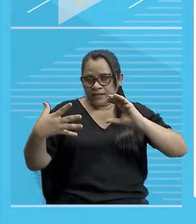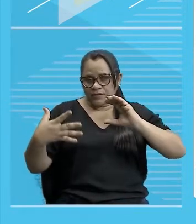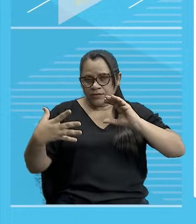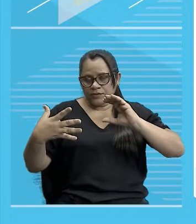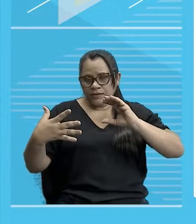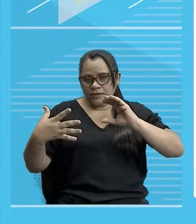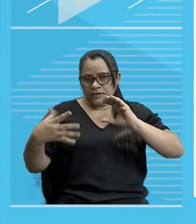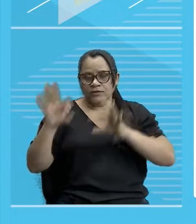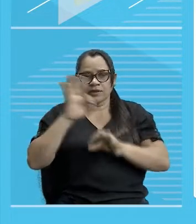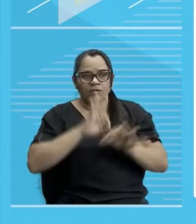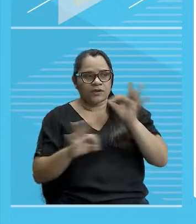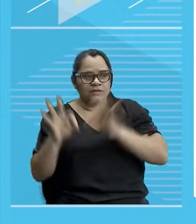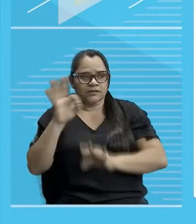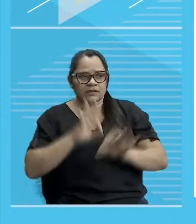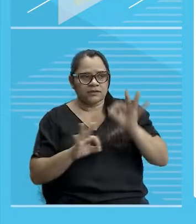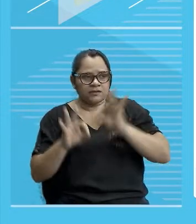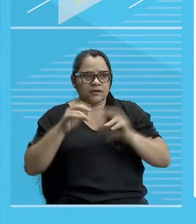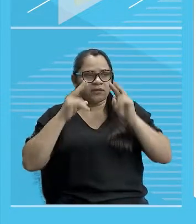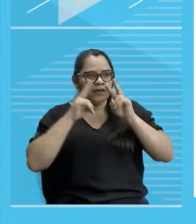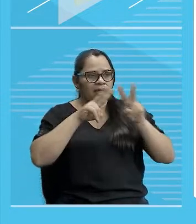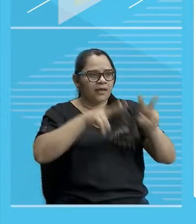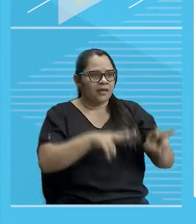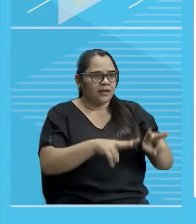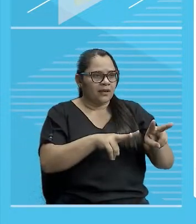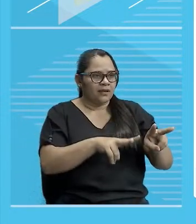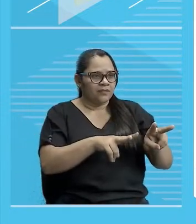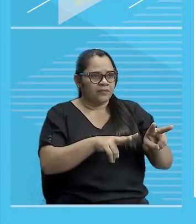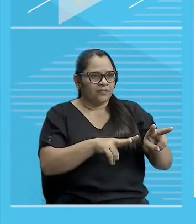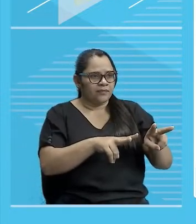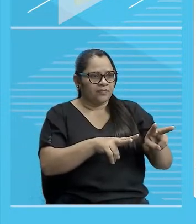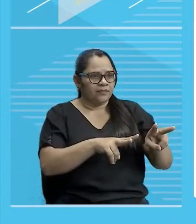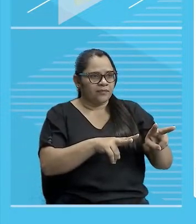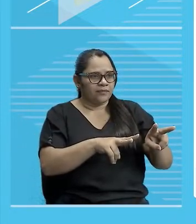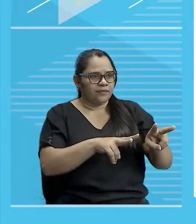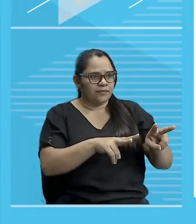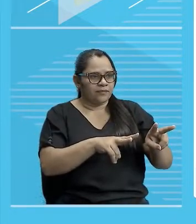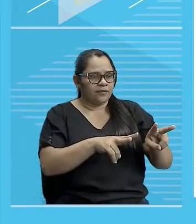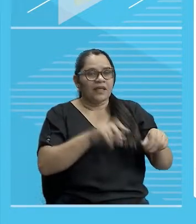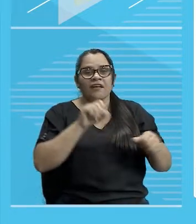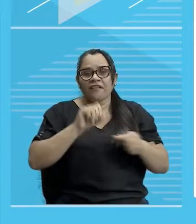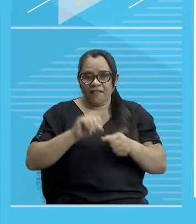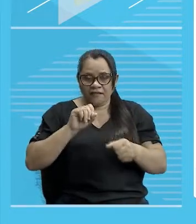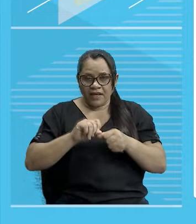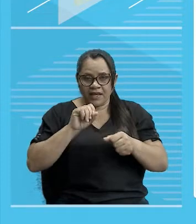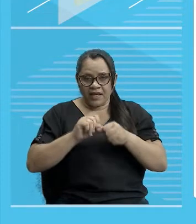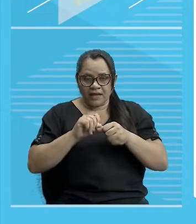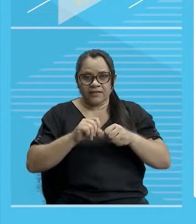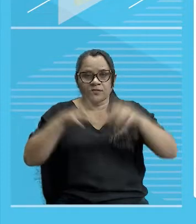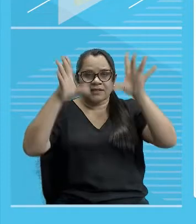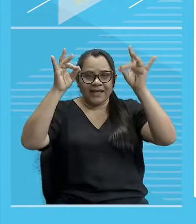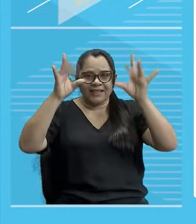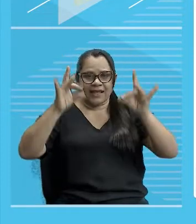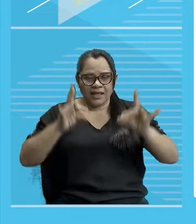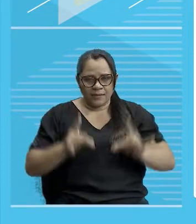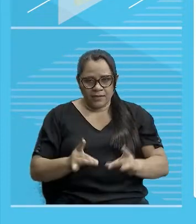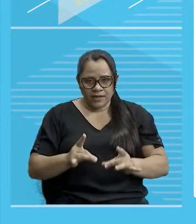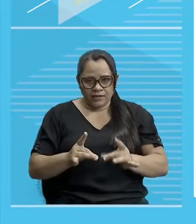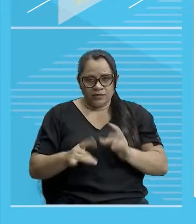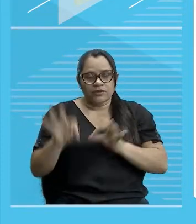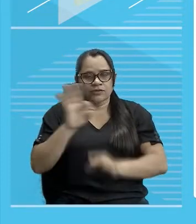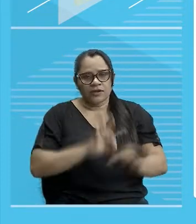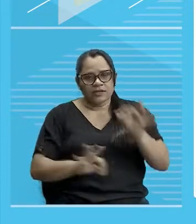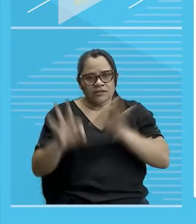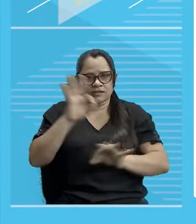operacional é aqui ó ele vai fazer o desdobramento dos planos táticos